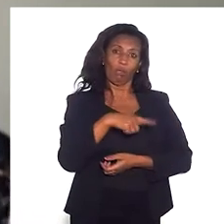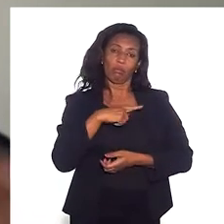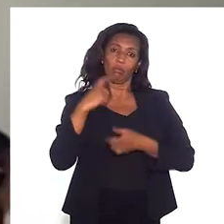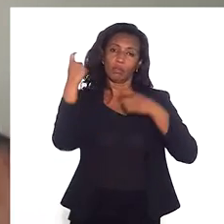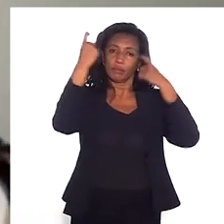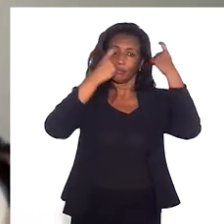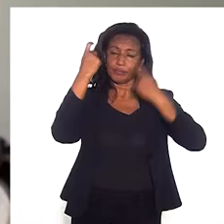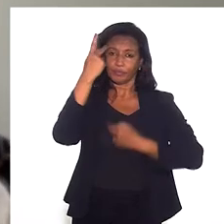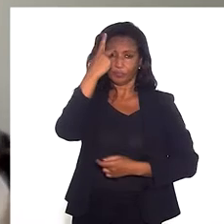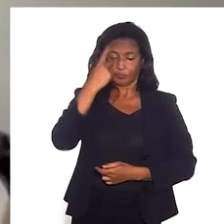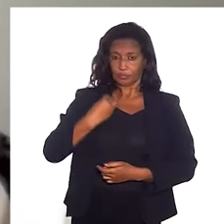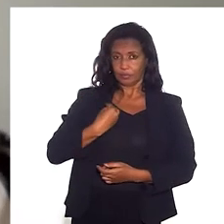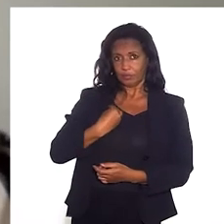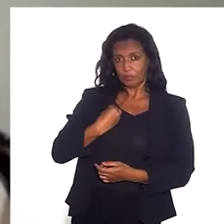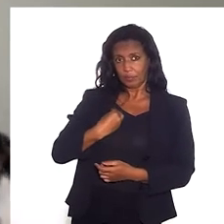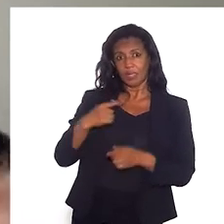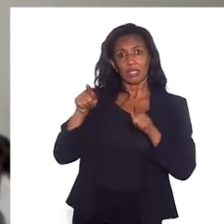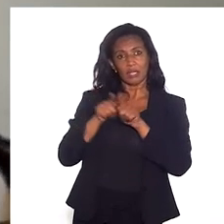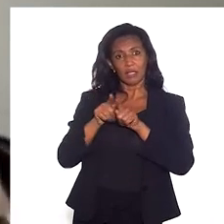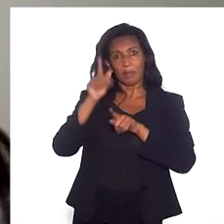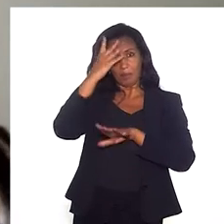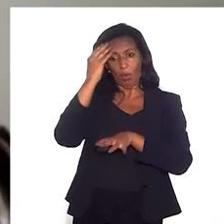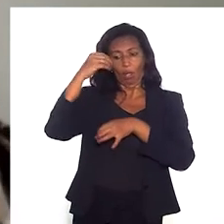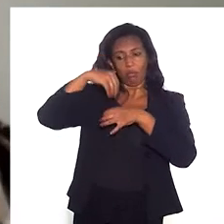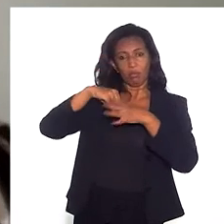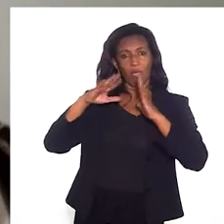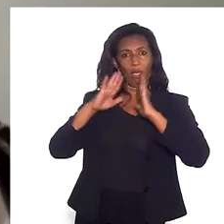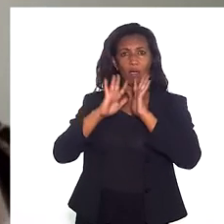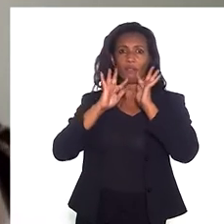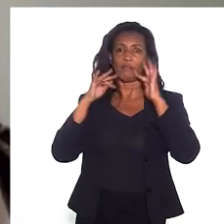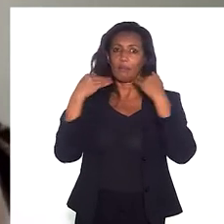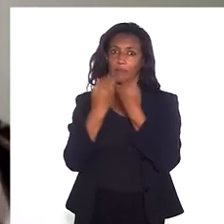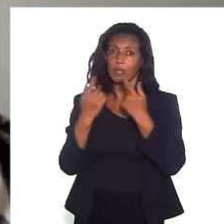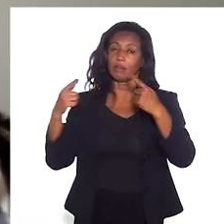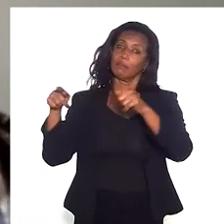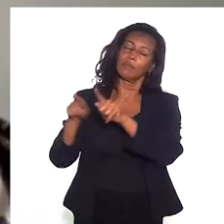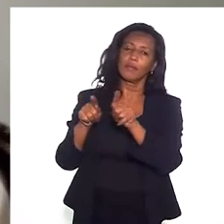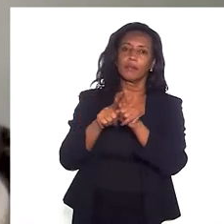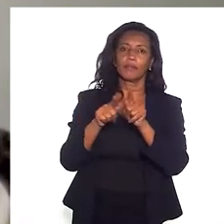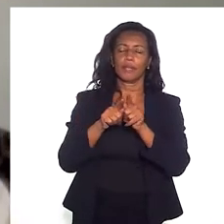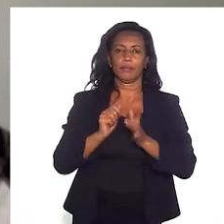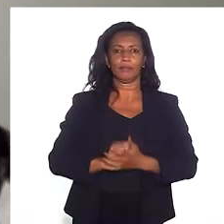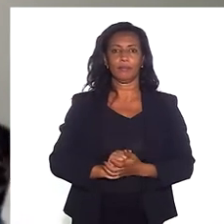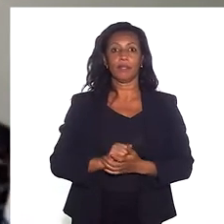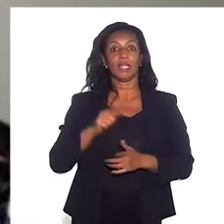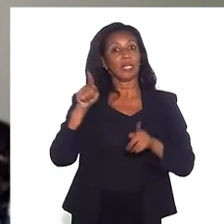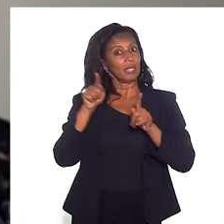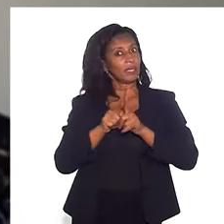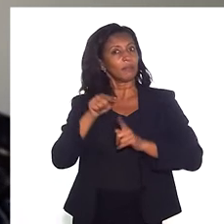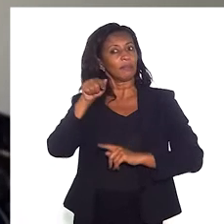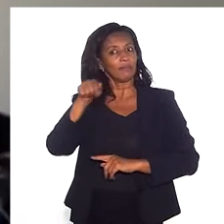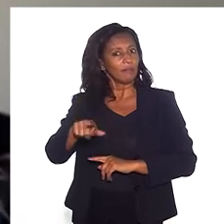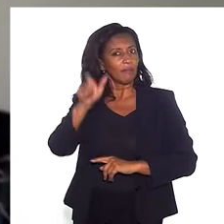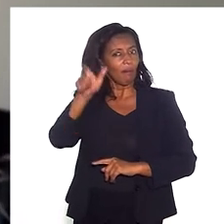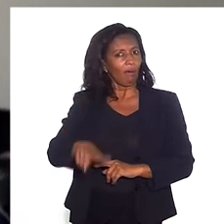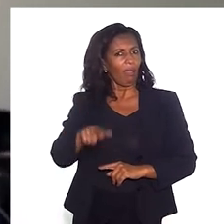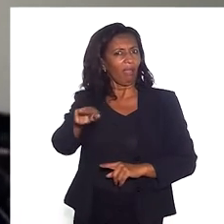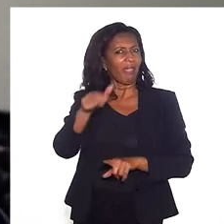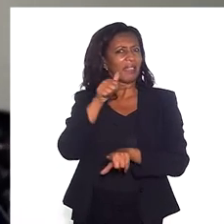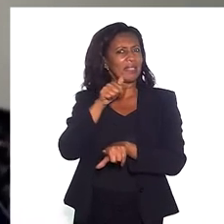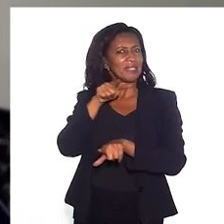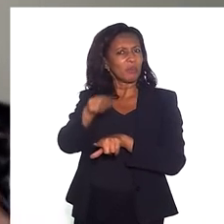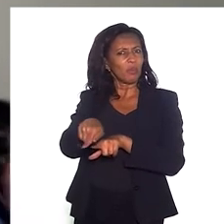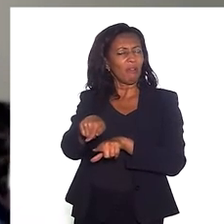essa preocupação consigo e com todos daquele ambiente. E também, essa mulher ela